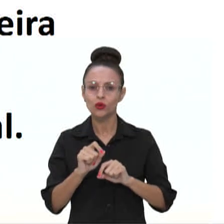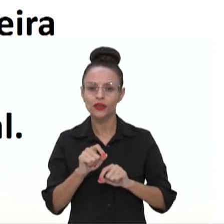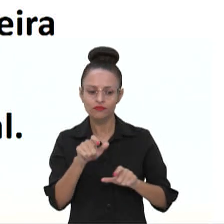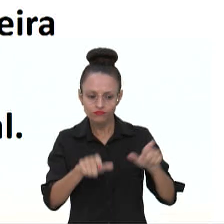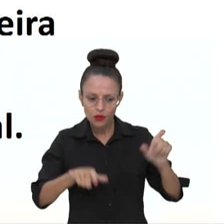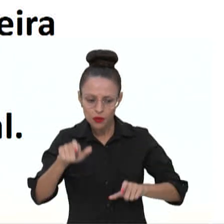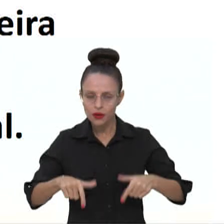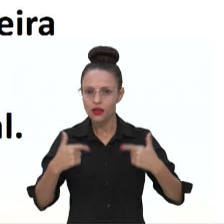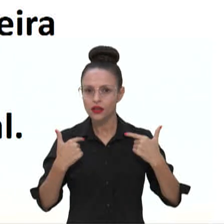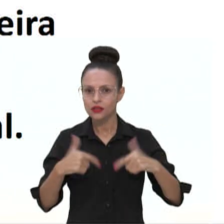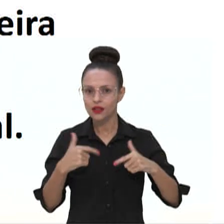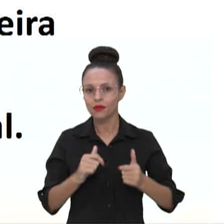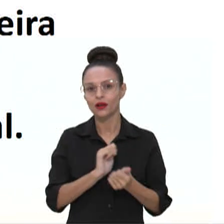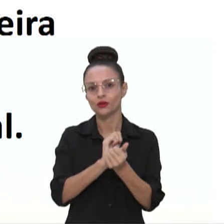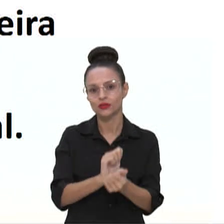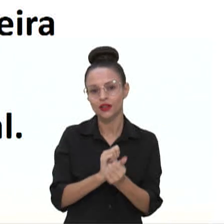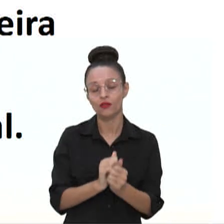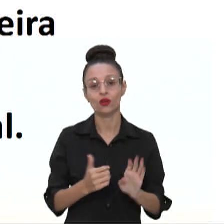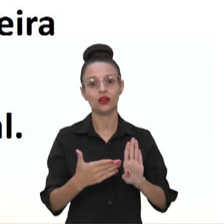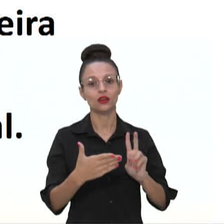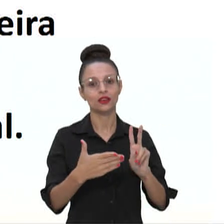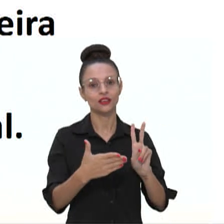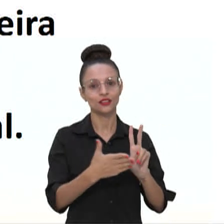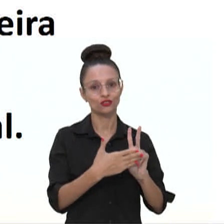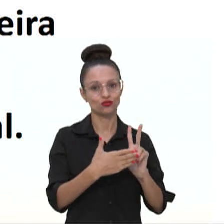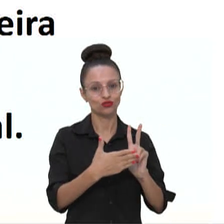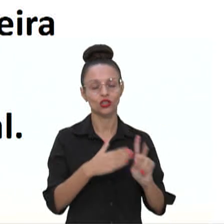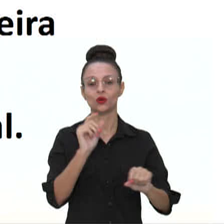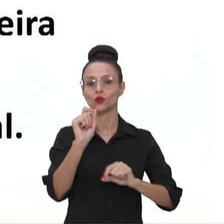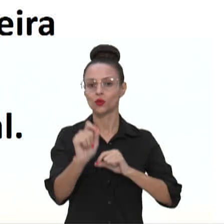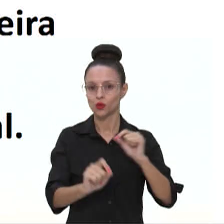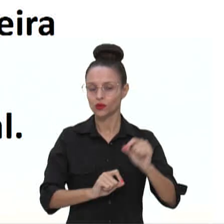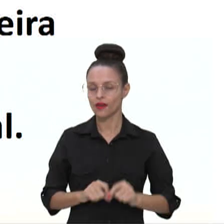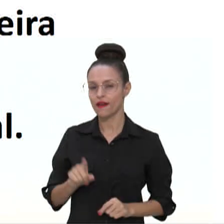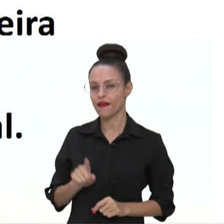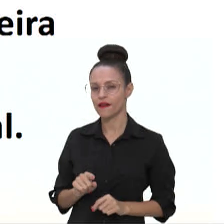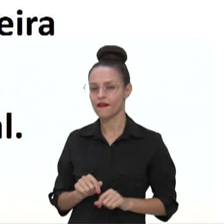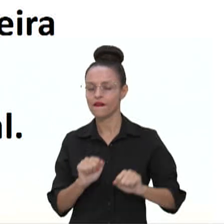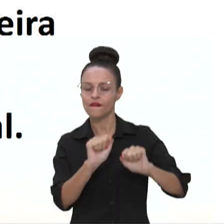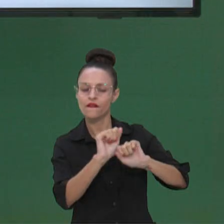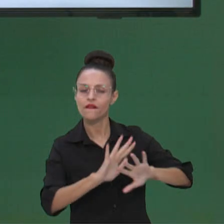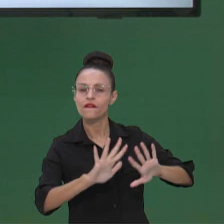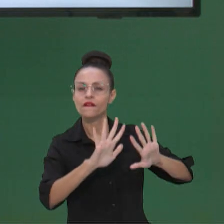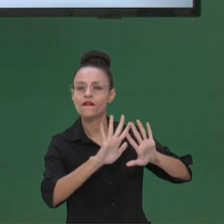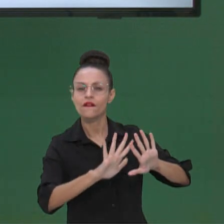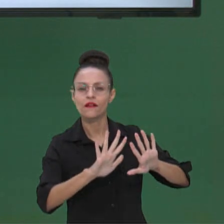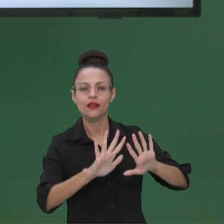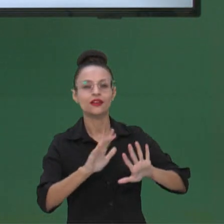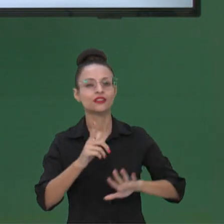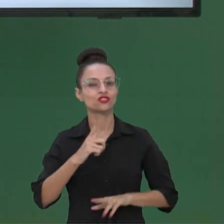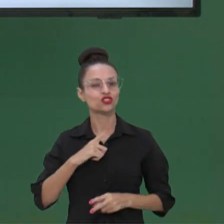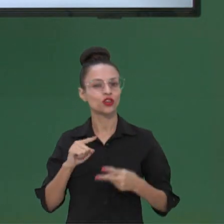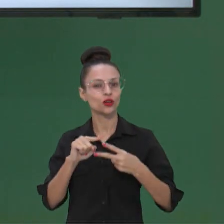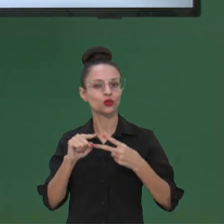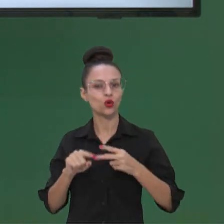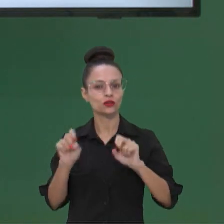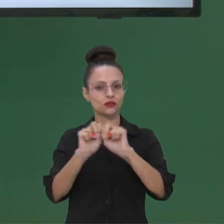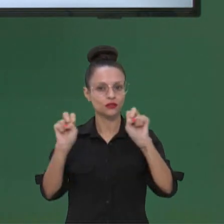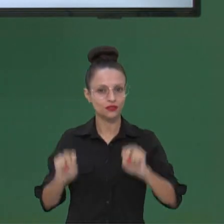escrava indígena era feita de maneira disfarçada em 2 sistemas, mita